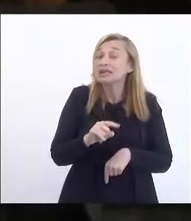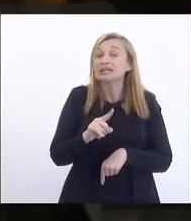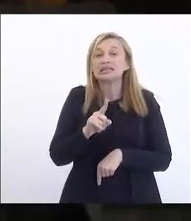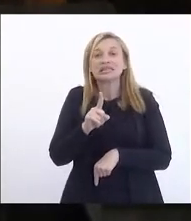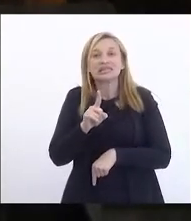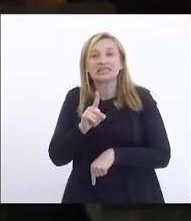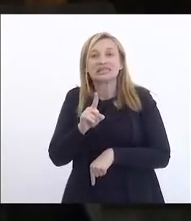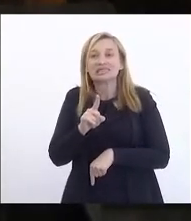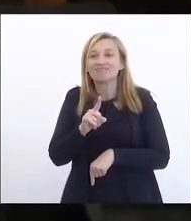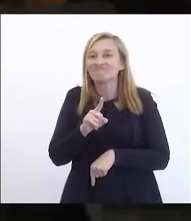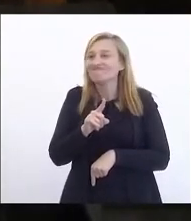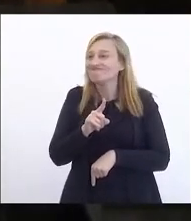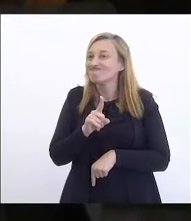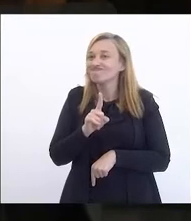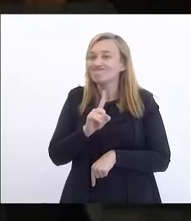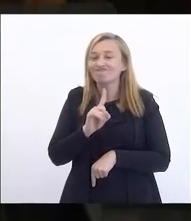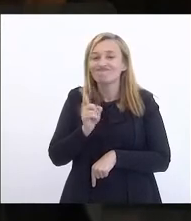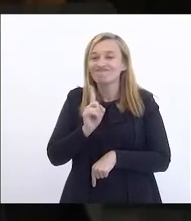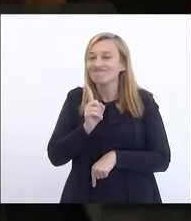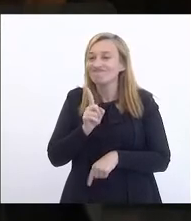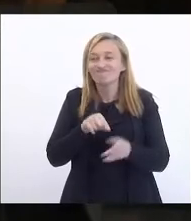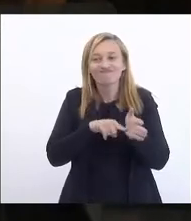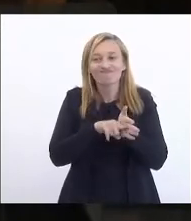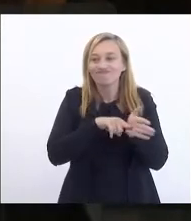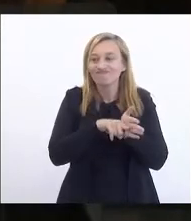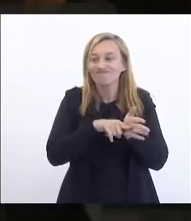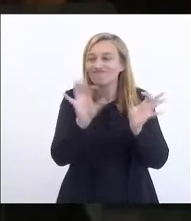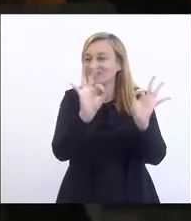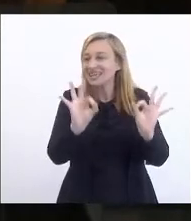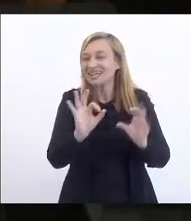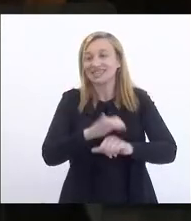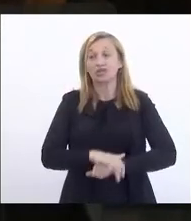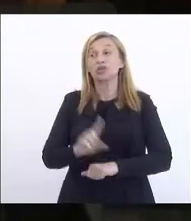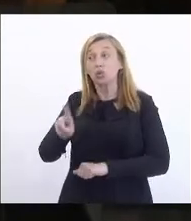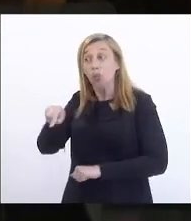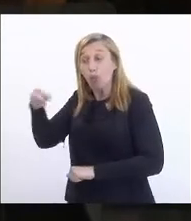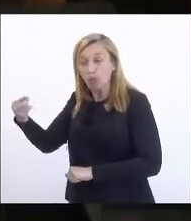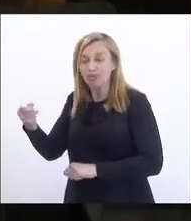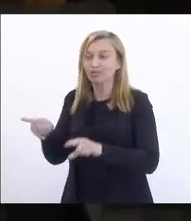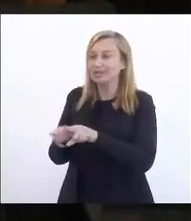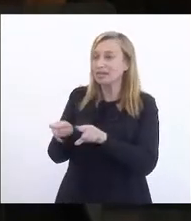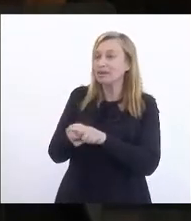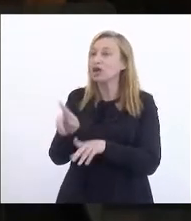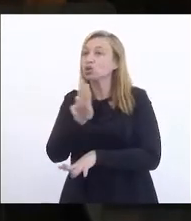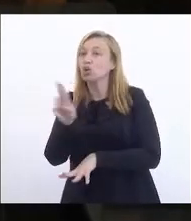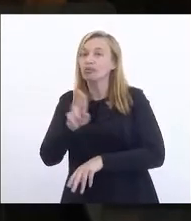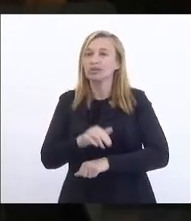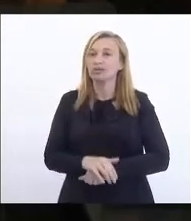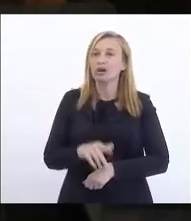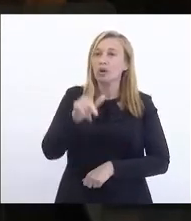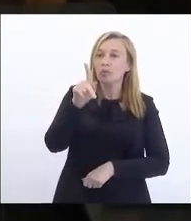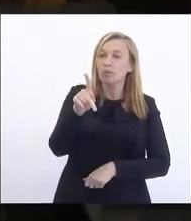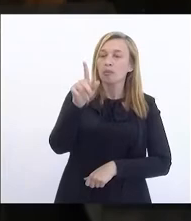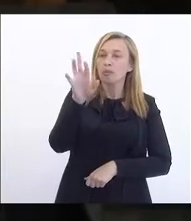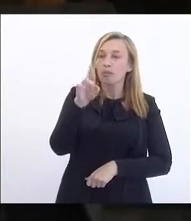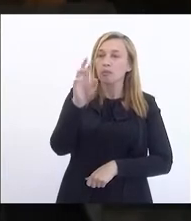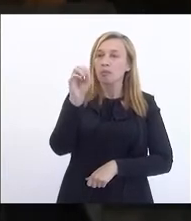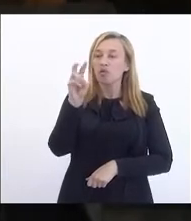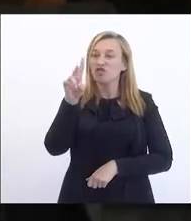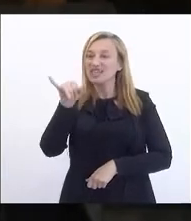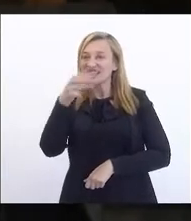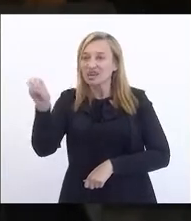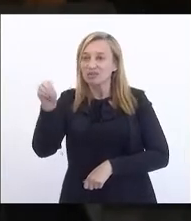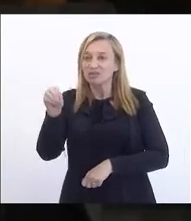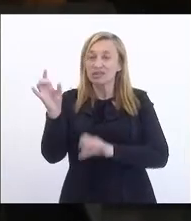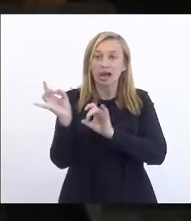isso era verificado. E tem um outro item chamado provisão de abandono.